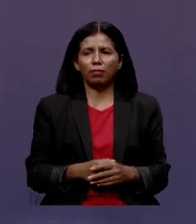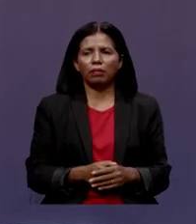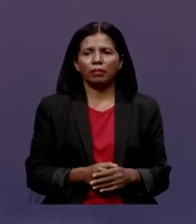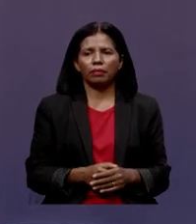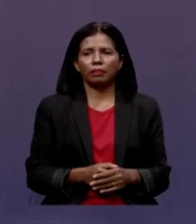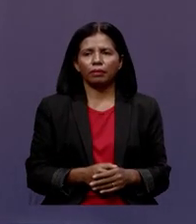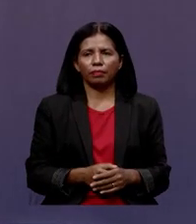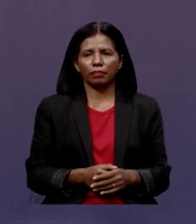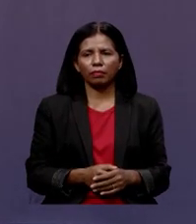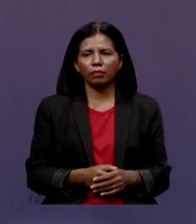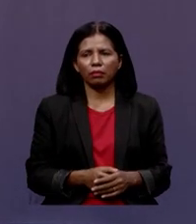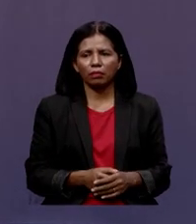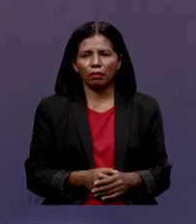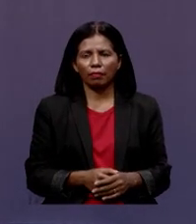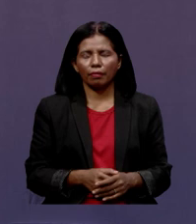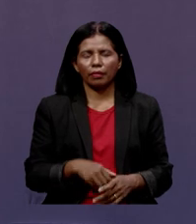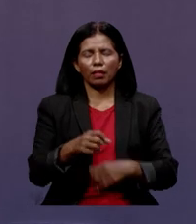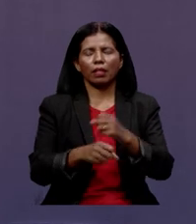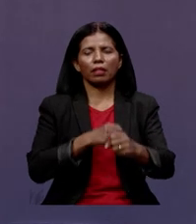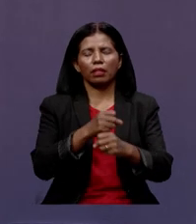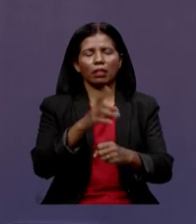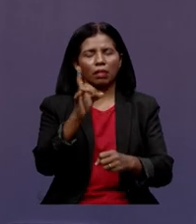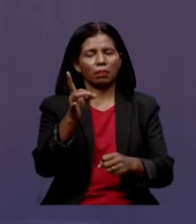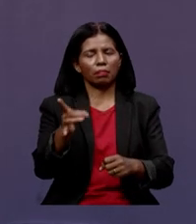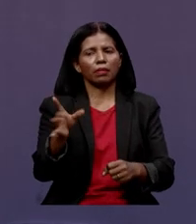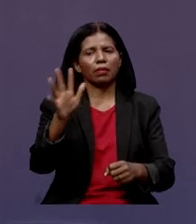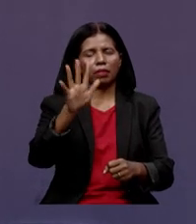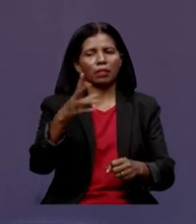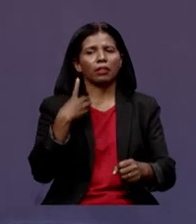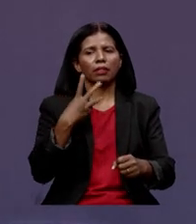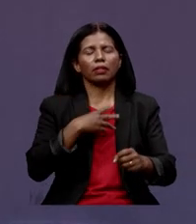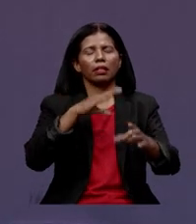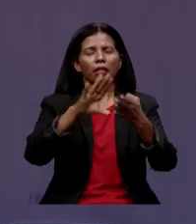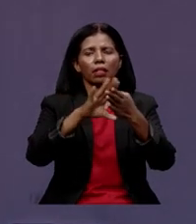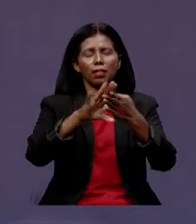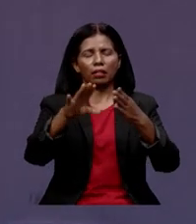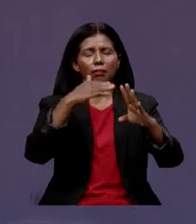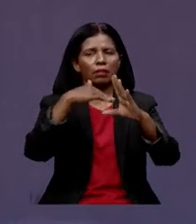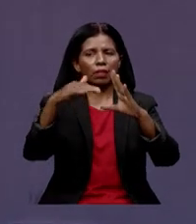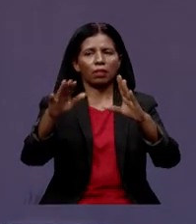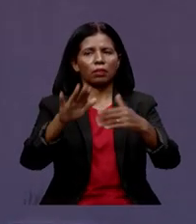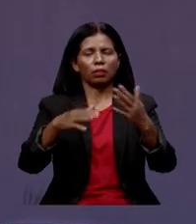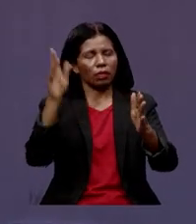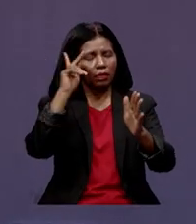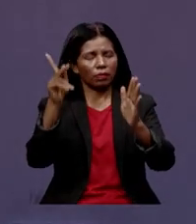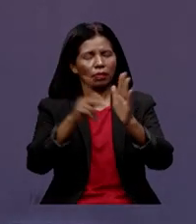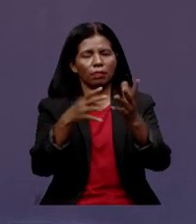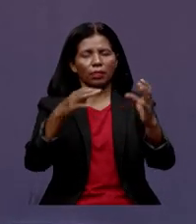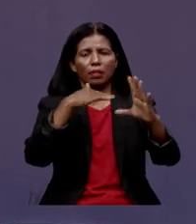aliança. Ita, em anos 83, tem uma carta se não sai, documento para que sai, fotografia para que